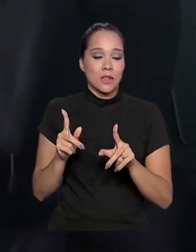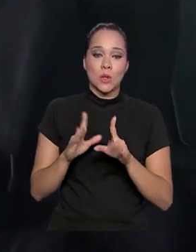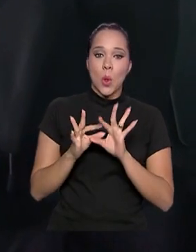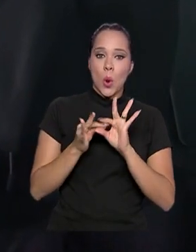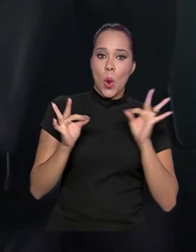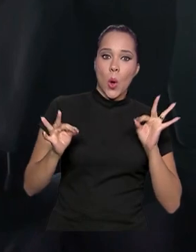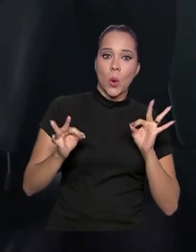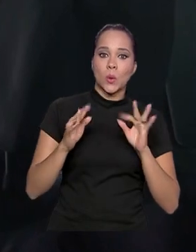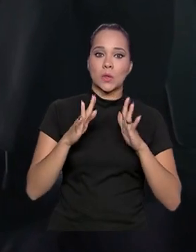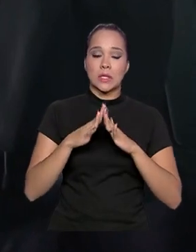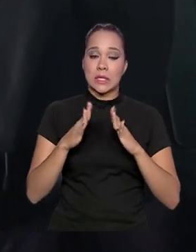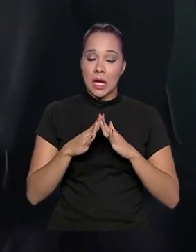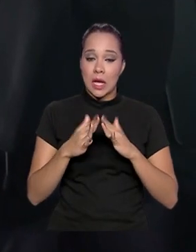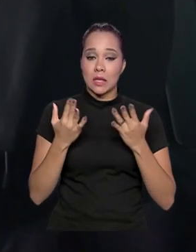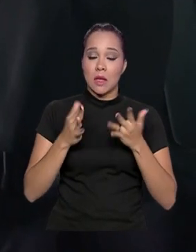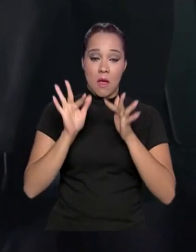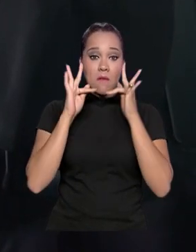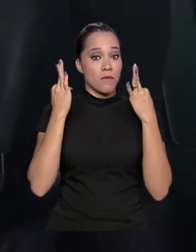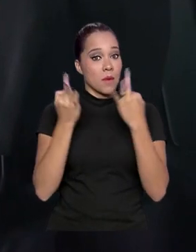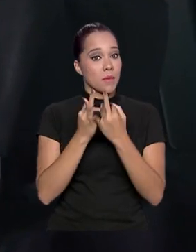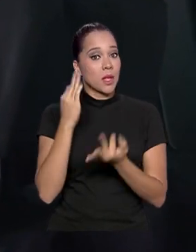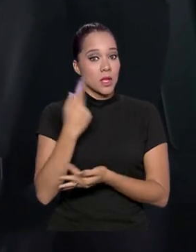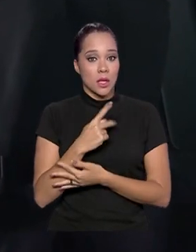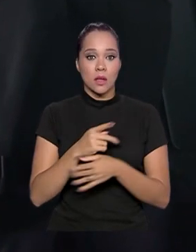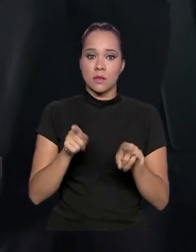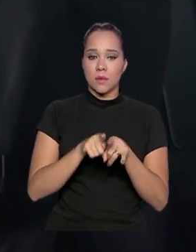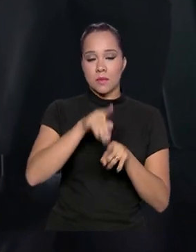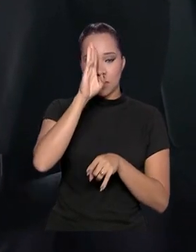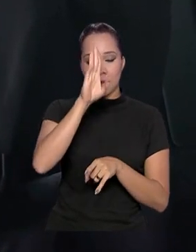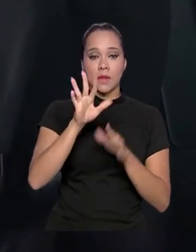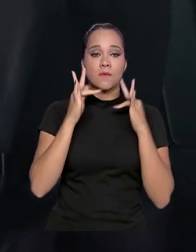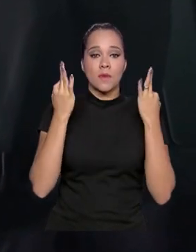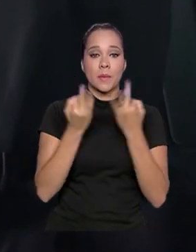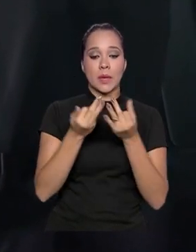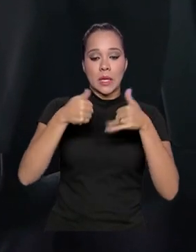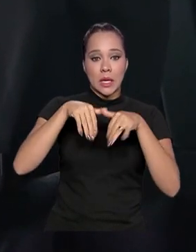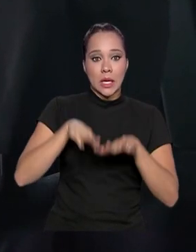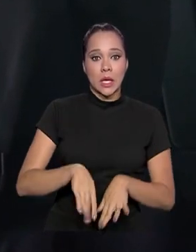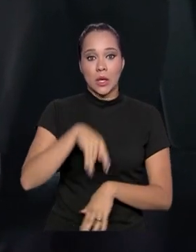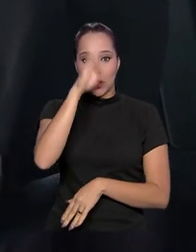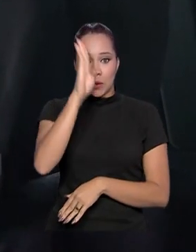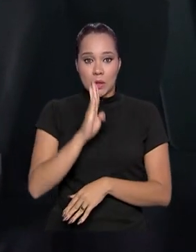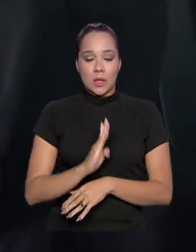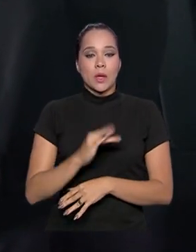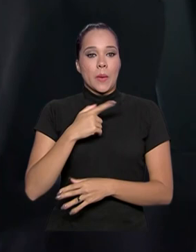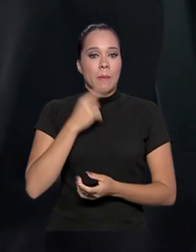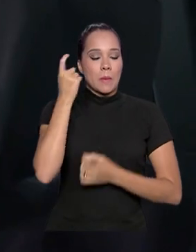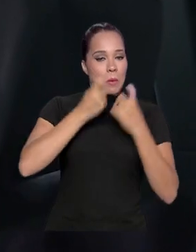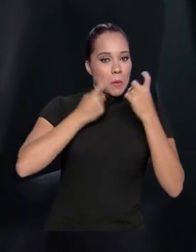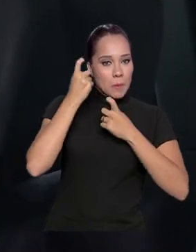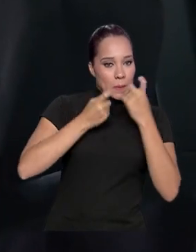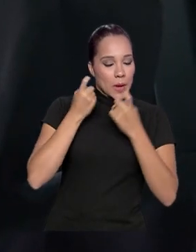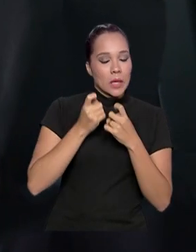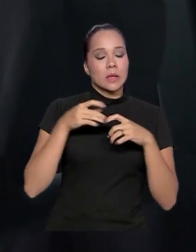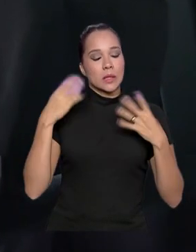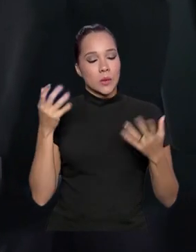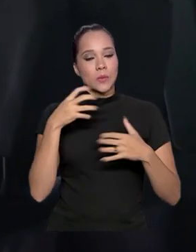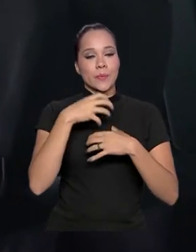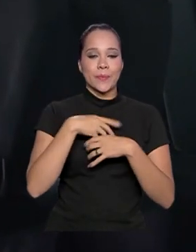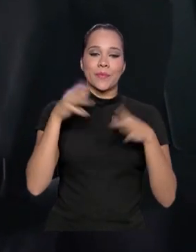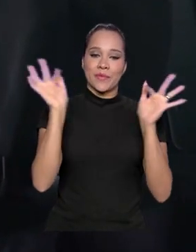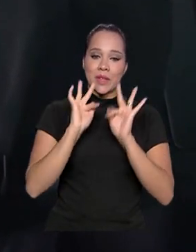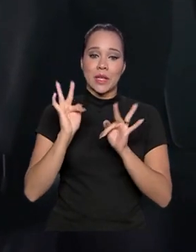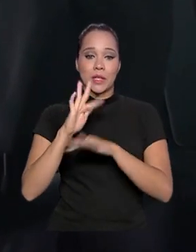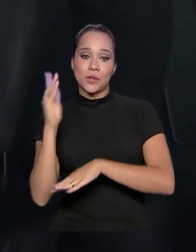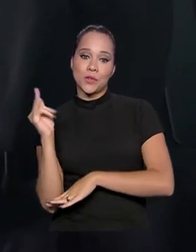longe de casa, as famílias deles, principalmente, os familiares deles aqui no Brasil, preocupados com a situação deles. Então a gente fica feliz de